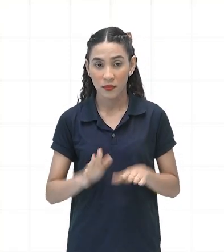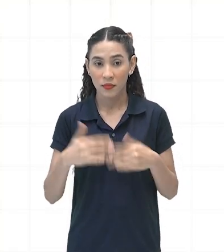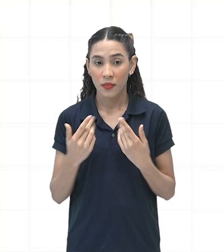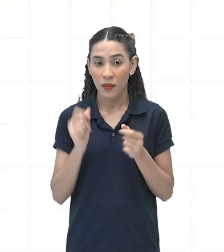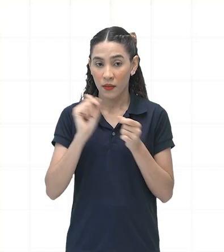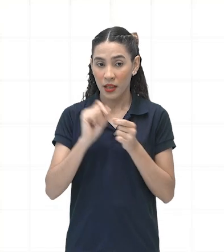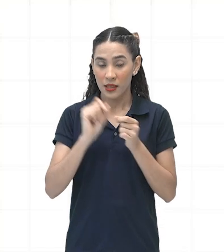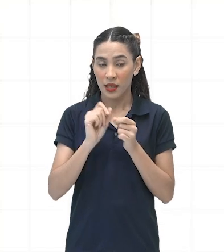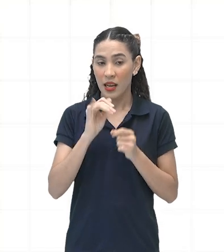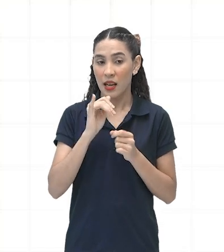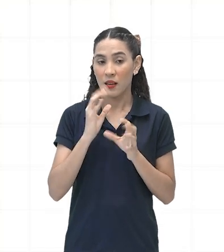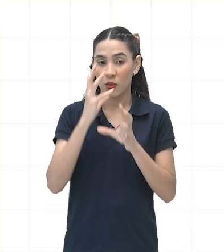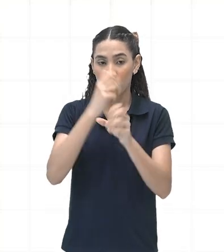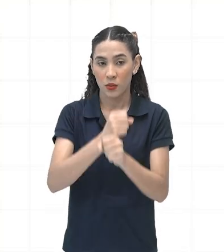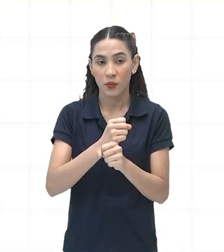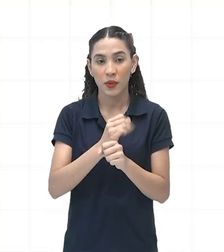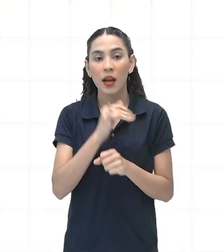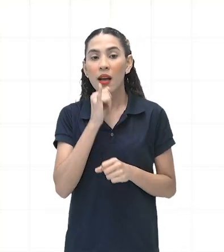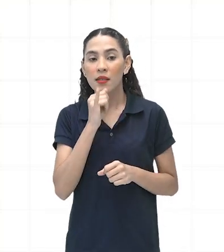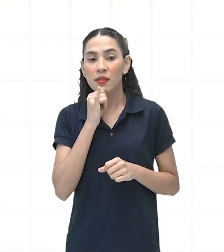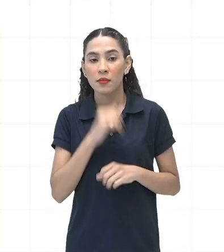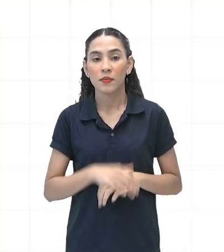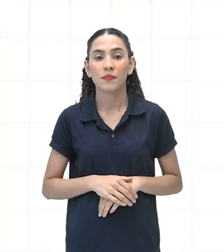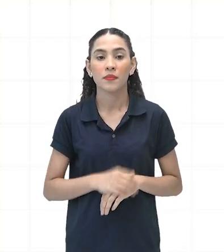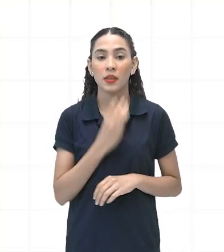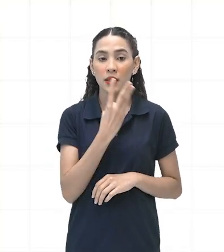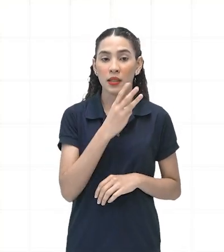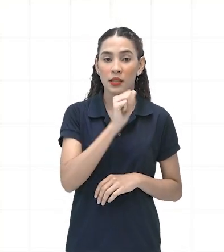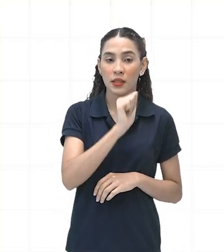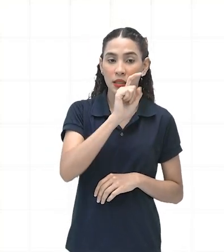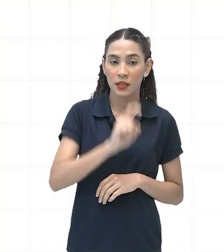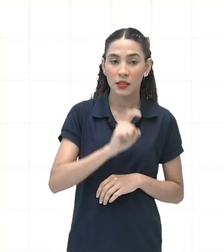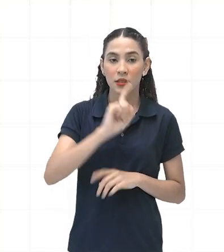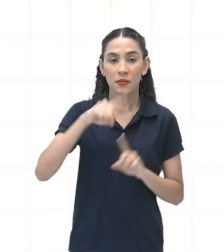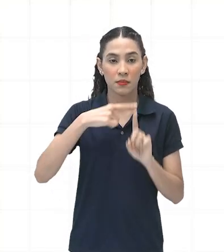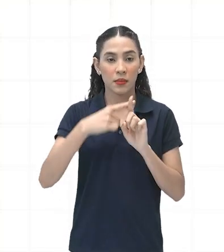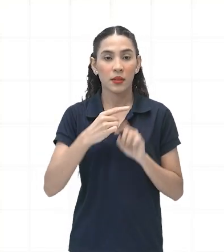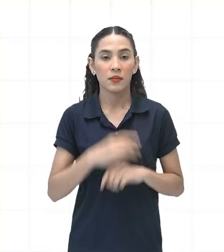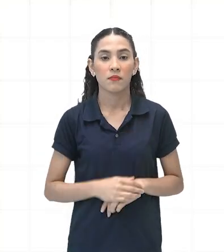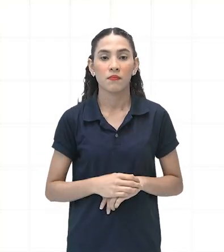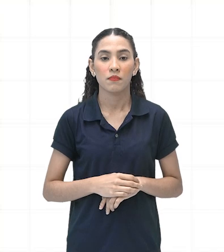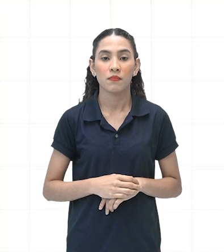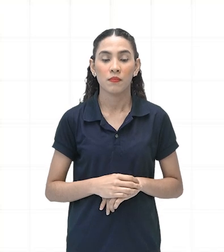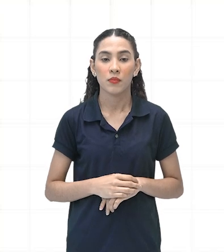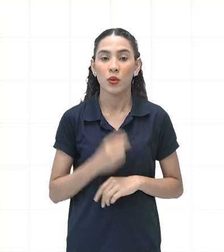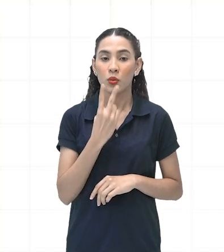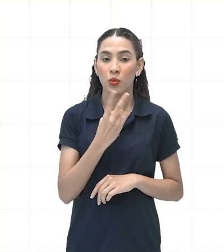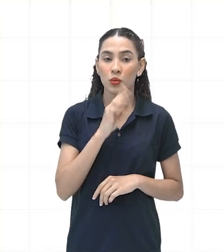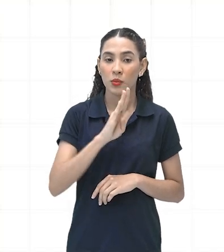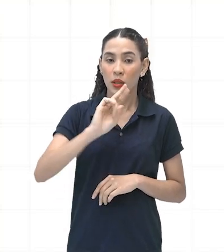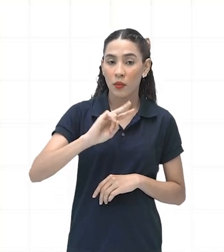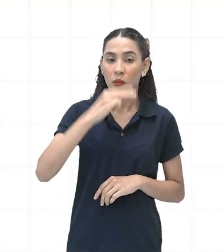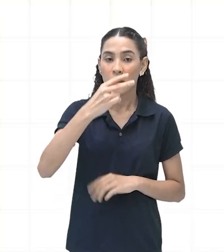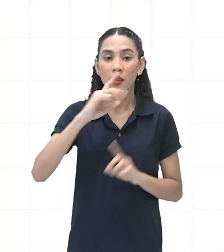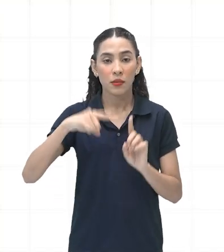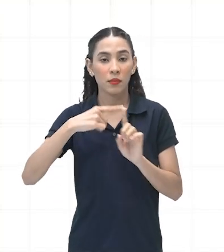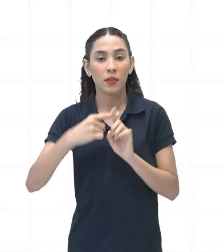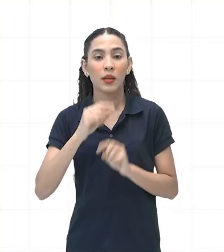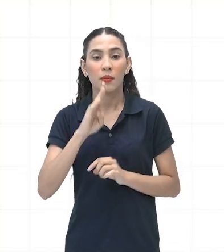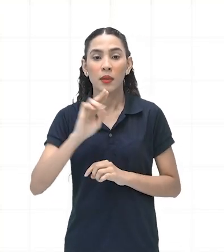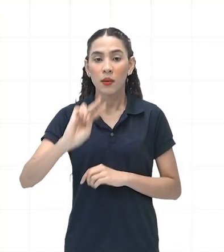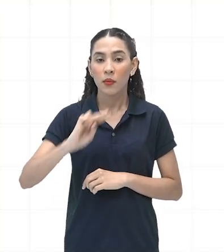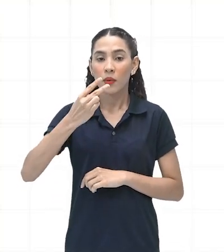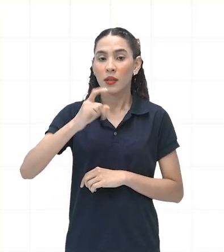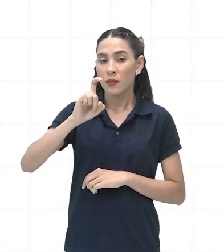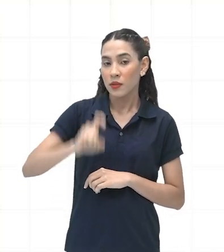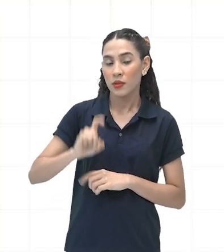resolver um exemplo agora. Ó. Nós temos aqui 3ax mais b, 2b ao quadrado, mais b ao